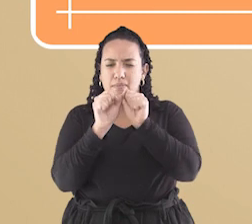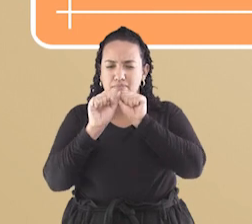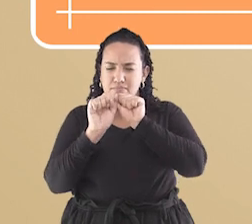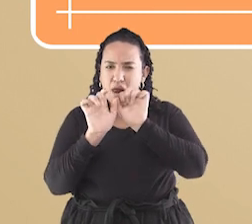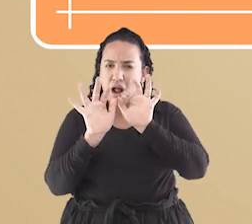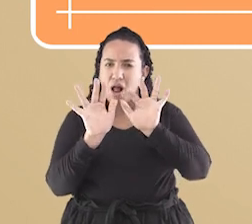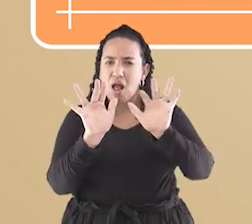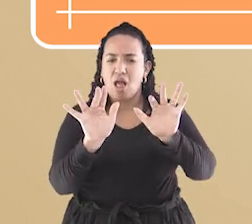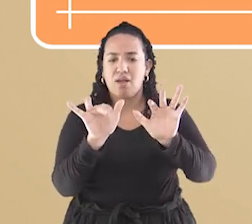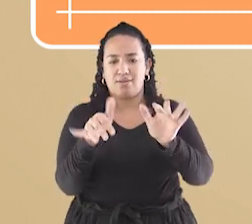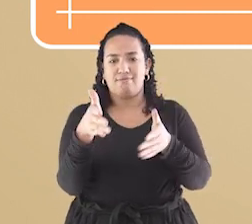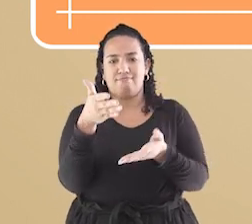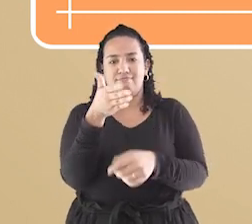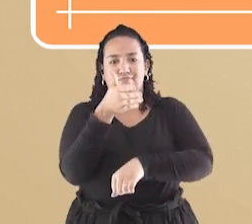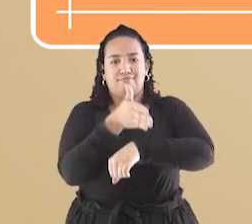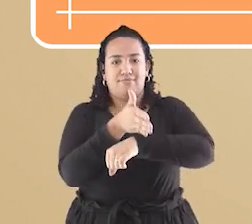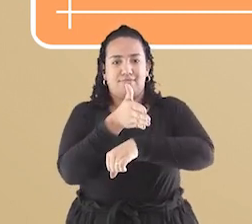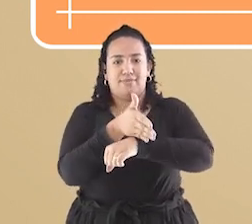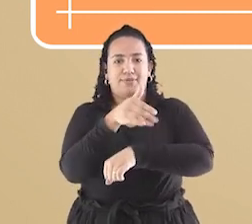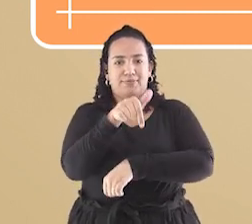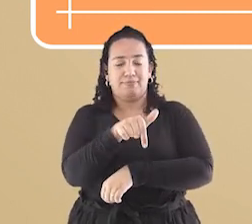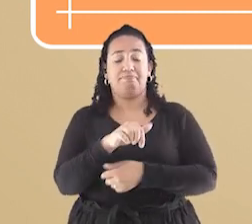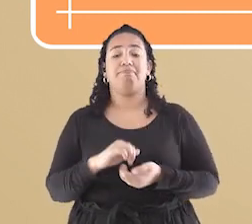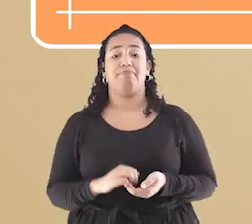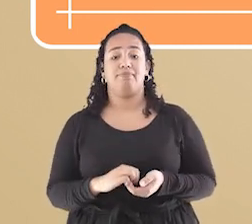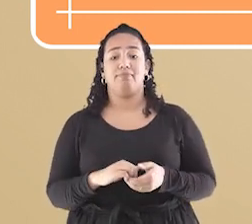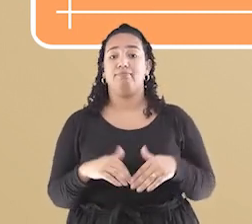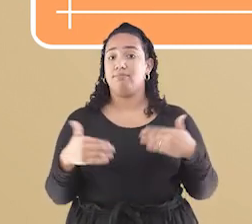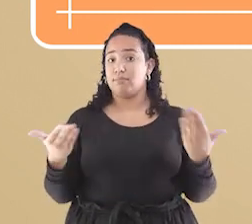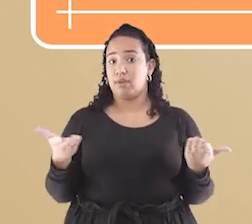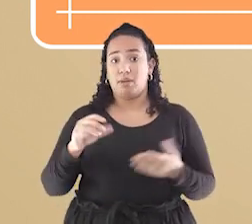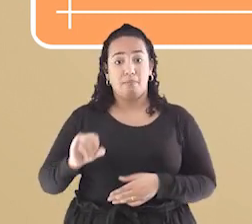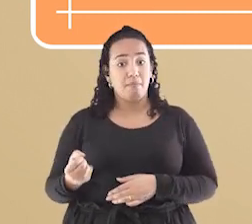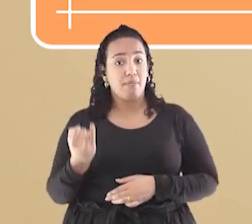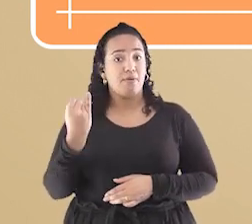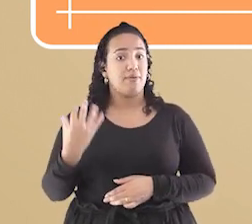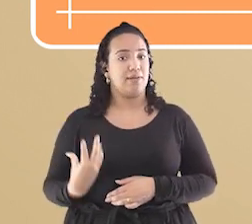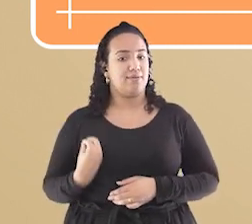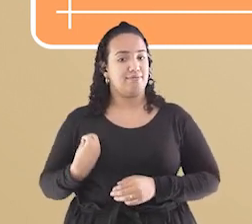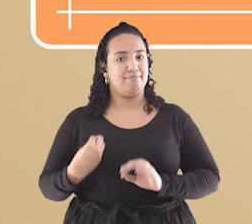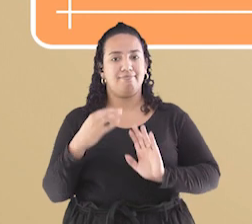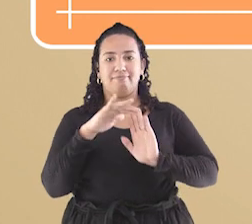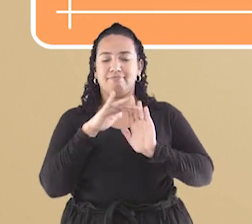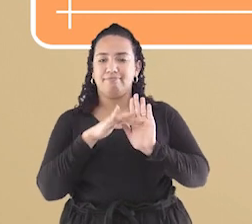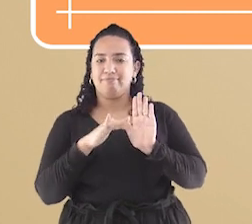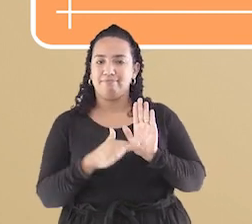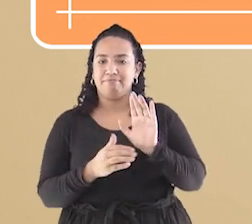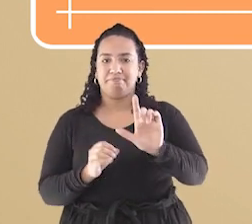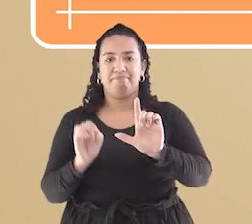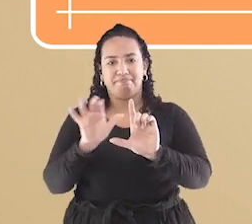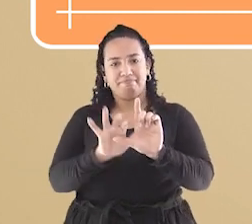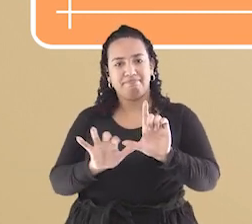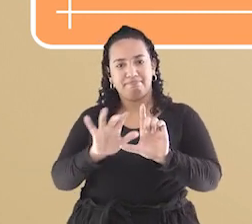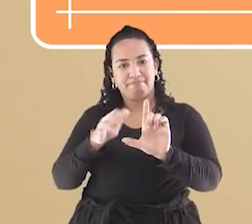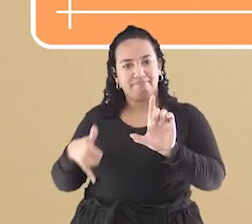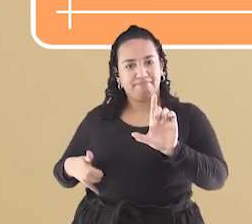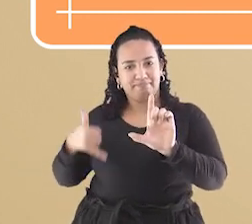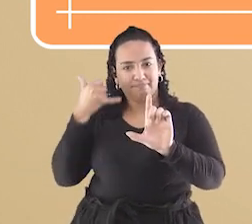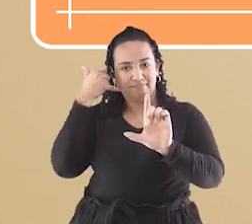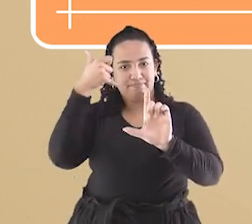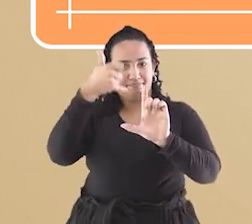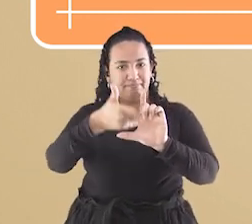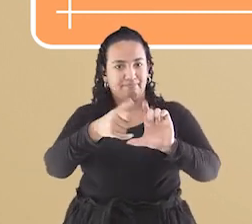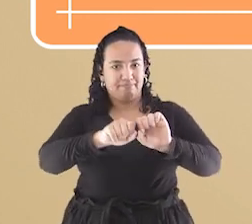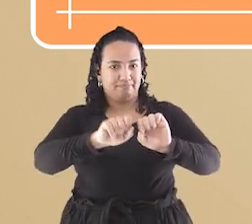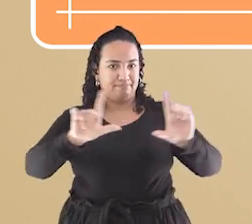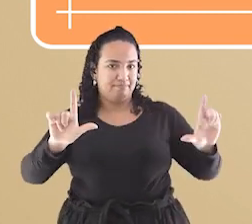Moderna. Antes de começarmos nossa aula, aproveite e já marque sua presença. Basta apontar a câmera do seu celular para o QR Code que está aparecendo aqui